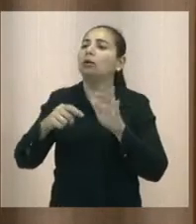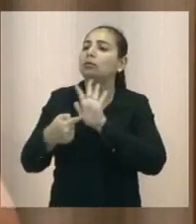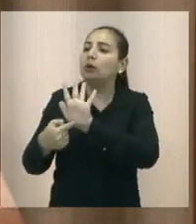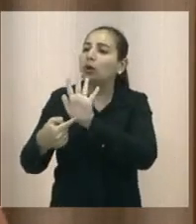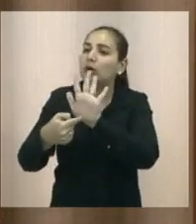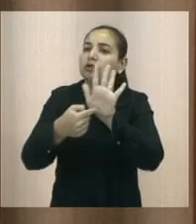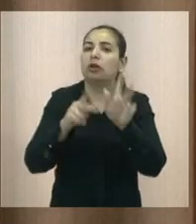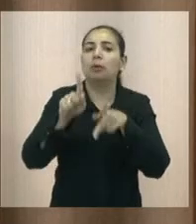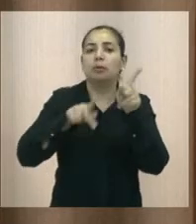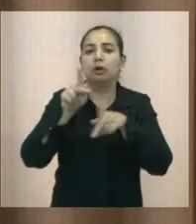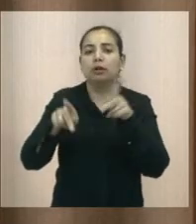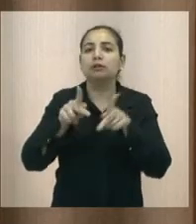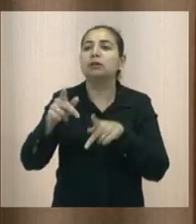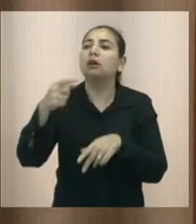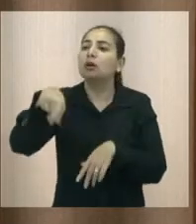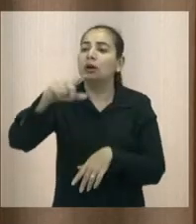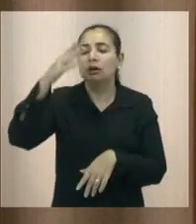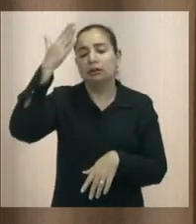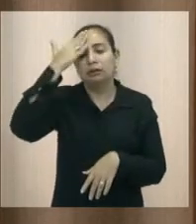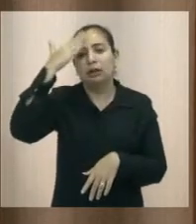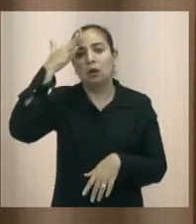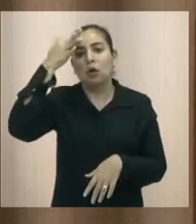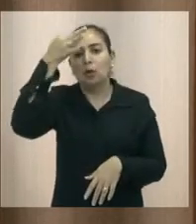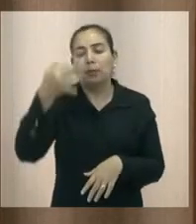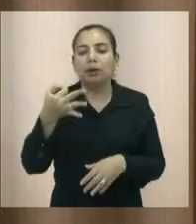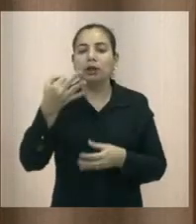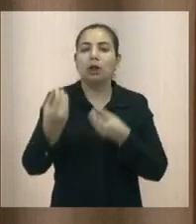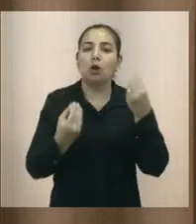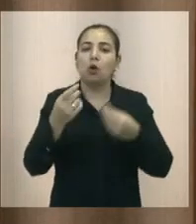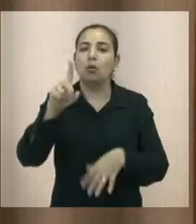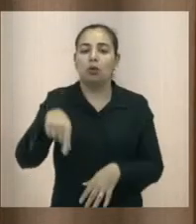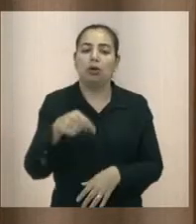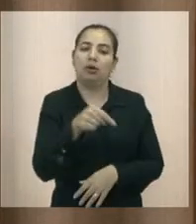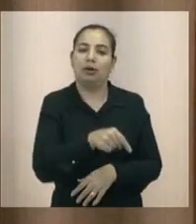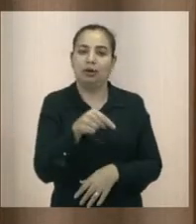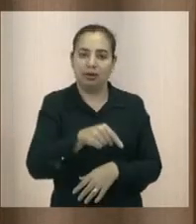você entra na Defensoria do Estado do Ceará, tem a posse popular, que é